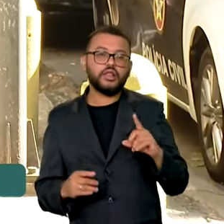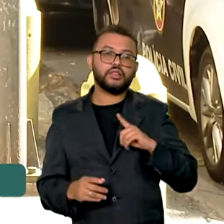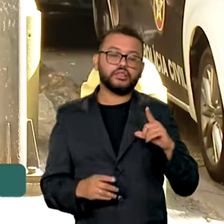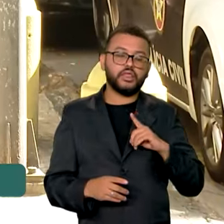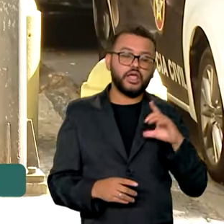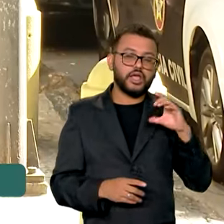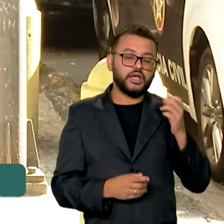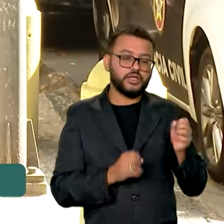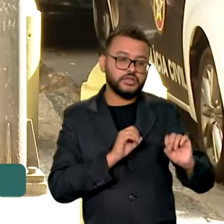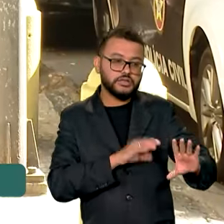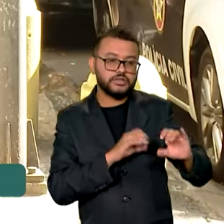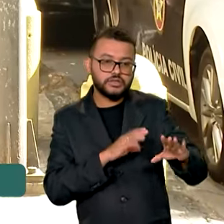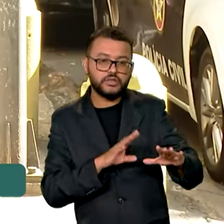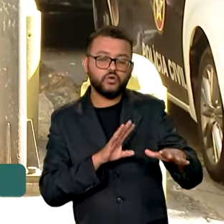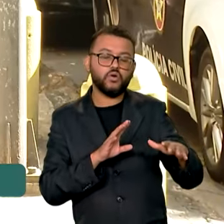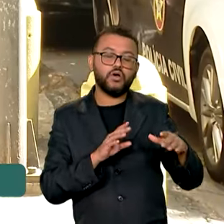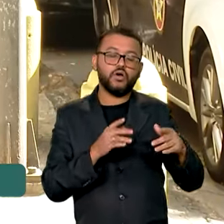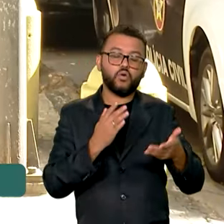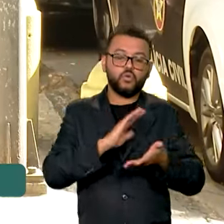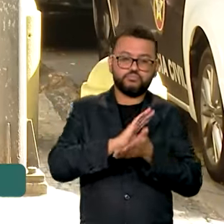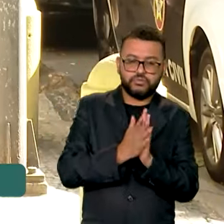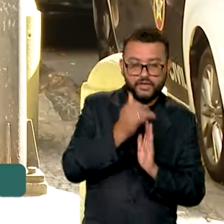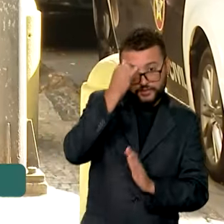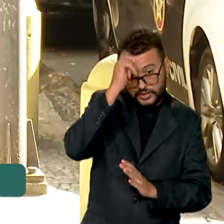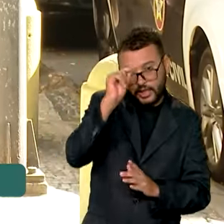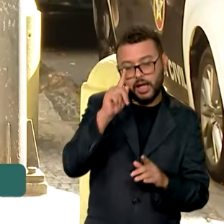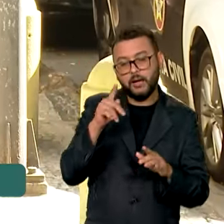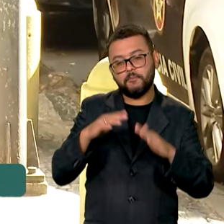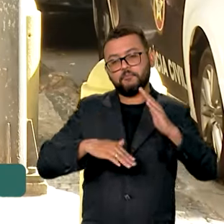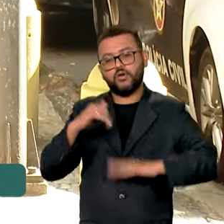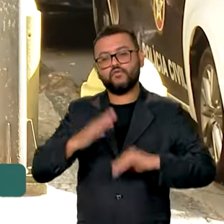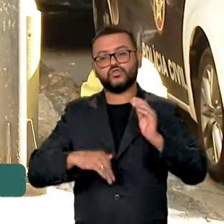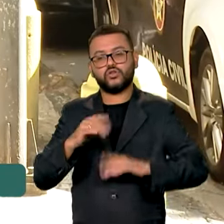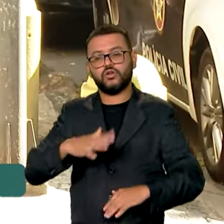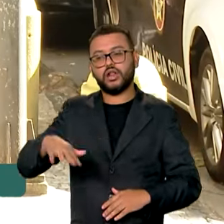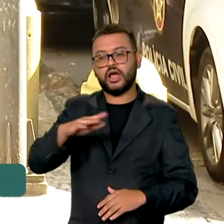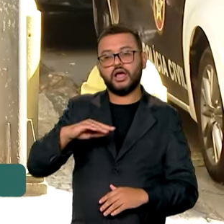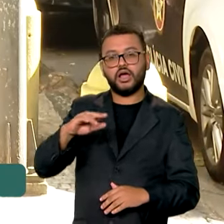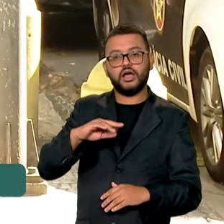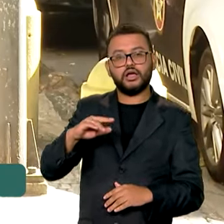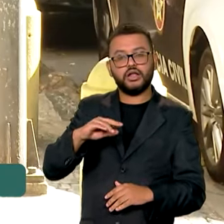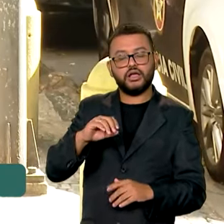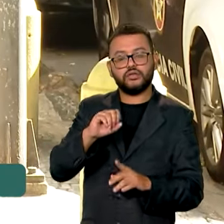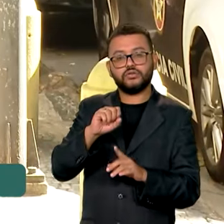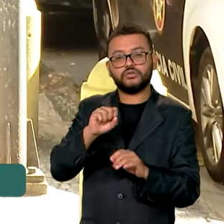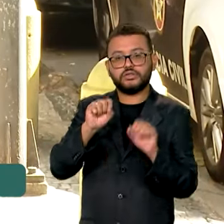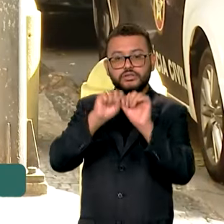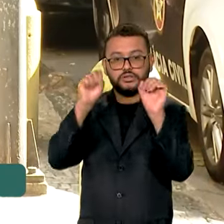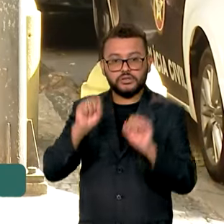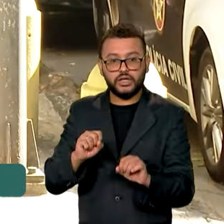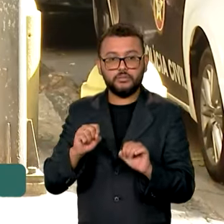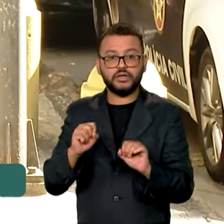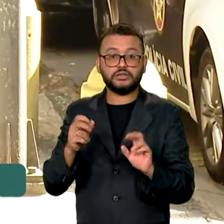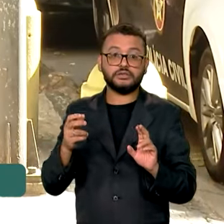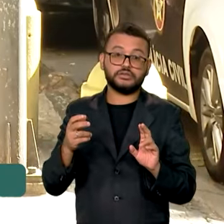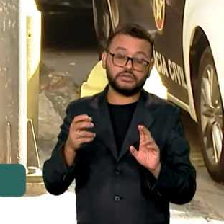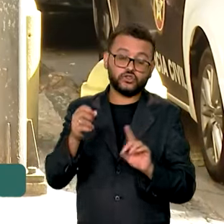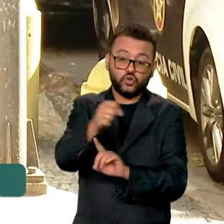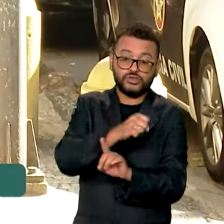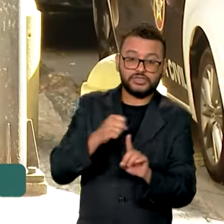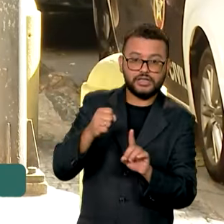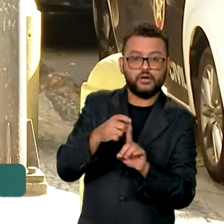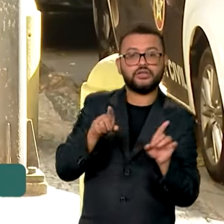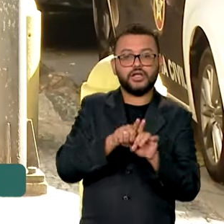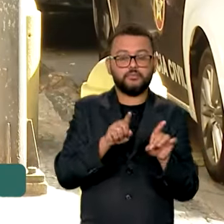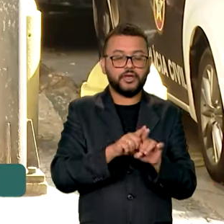letramento racial e formação antirracista para profissionais do Sistema Único de Assistência Social e do Sistema Nacional